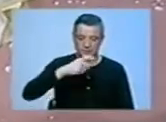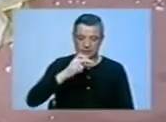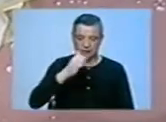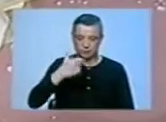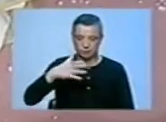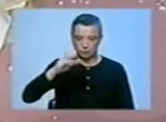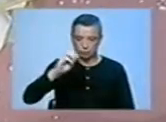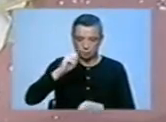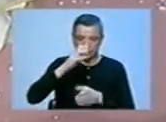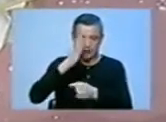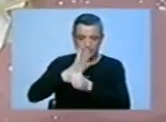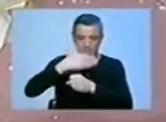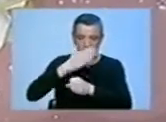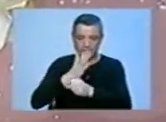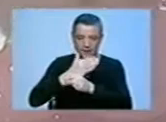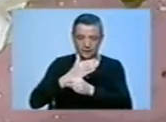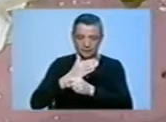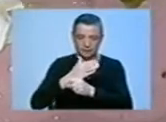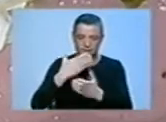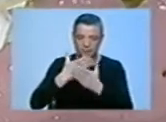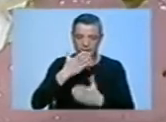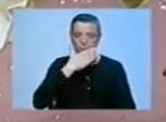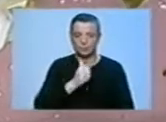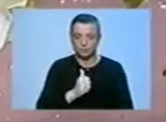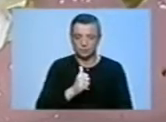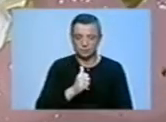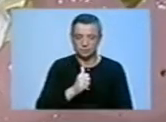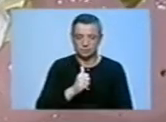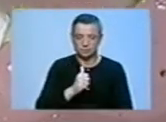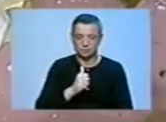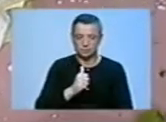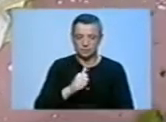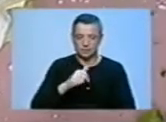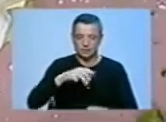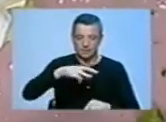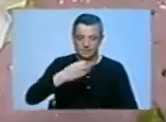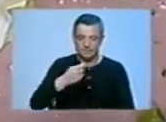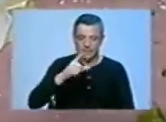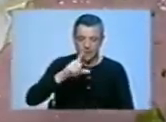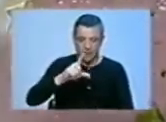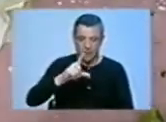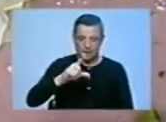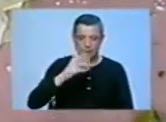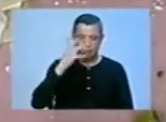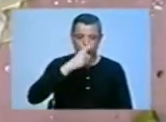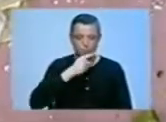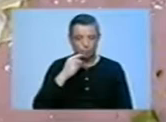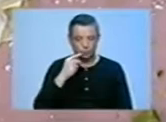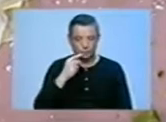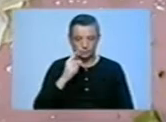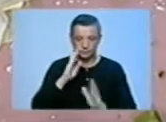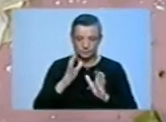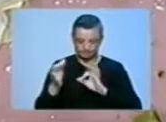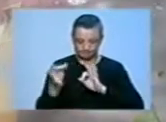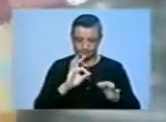picados aí fica bonito e temos aqui os nossos mil folhas eu tenho aqui mais alguns que já fui campeã